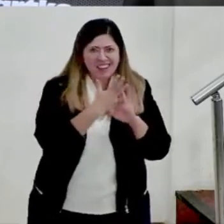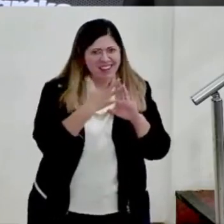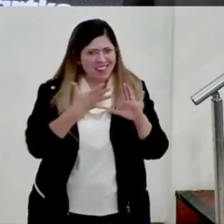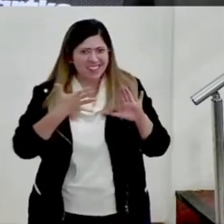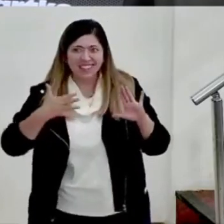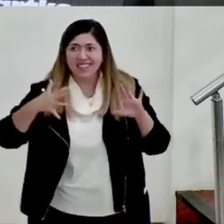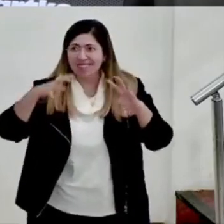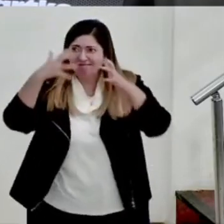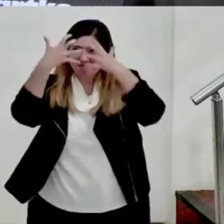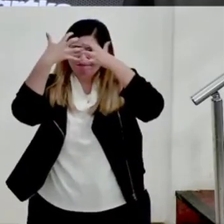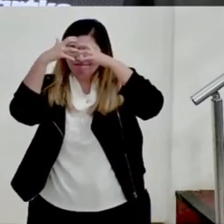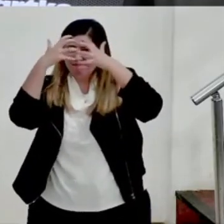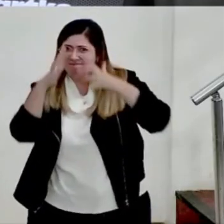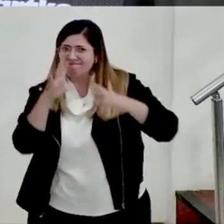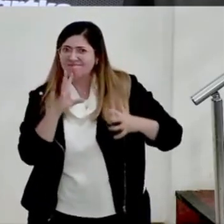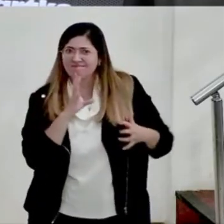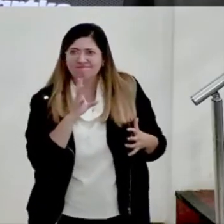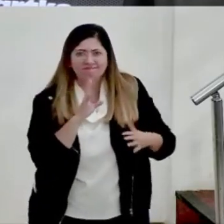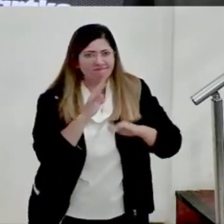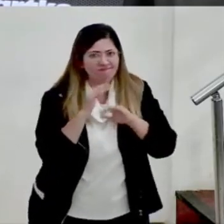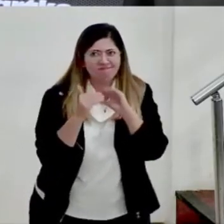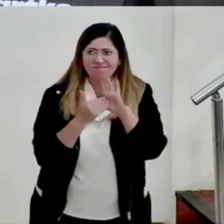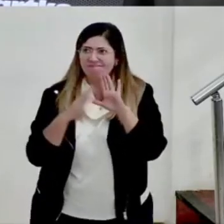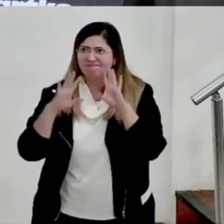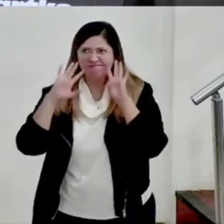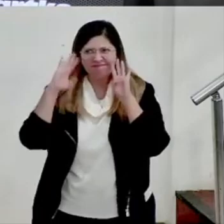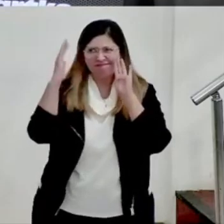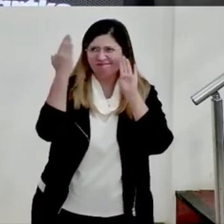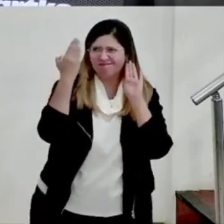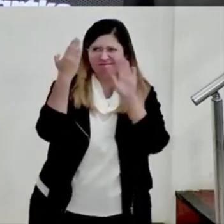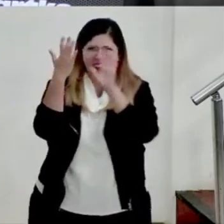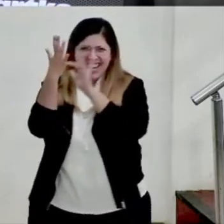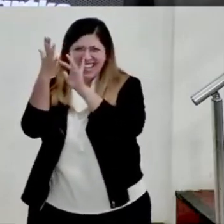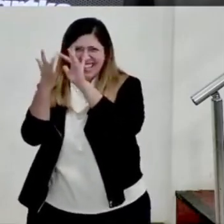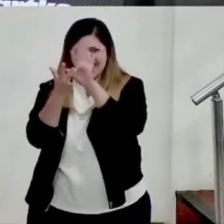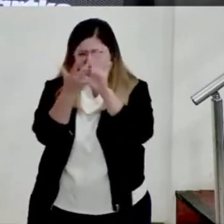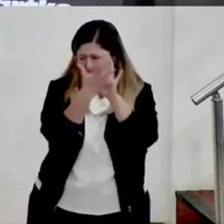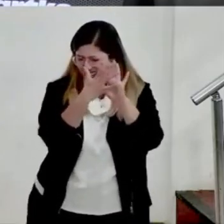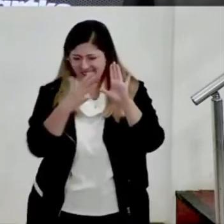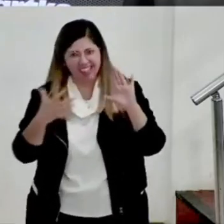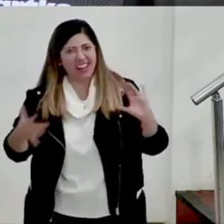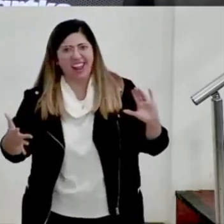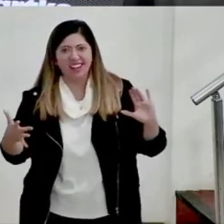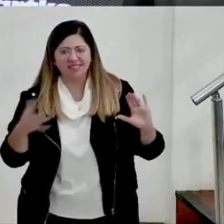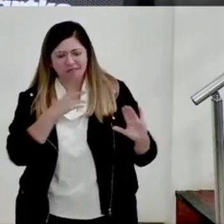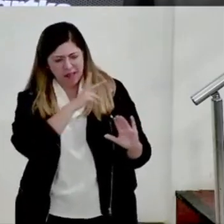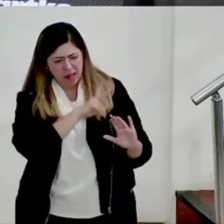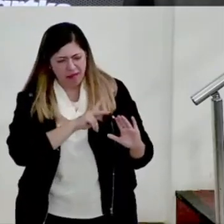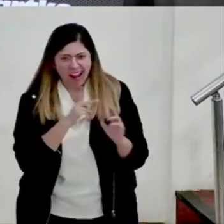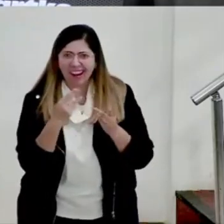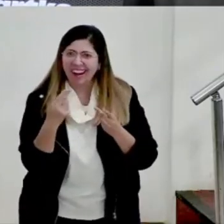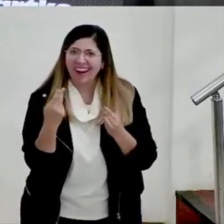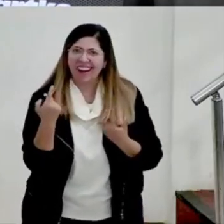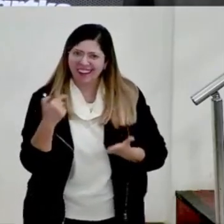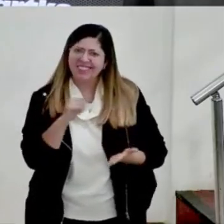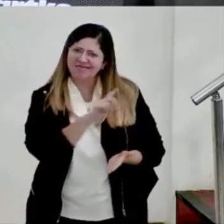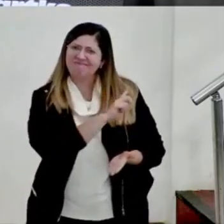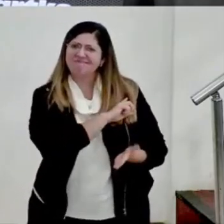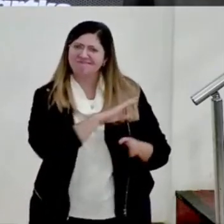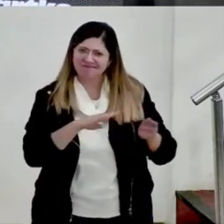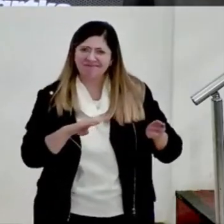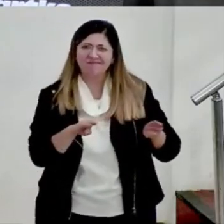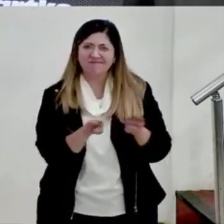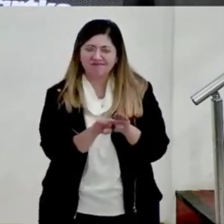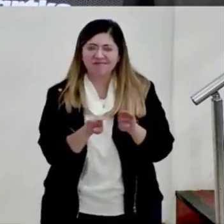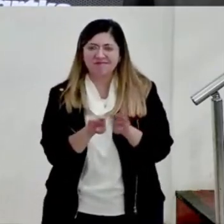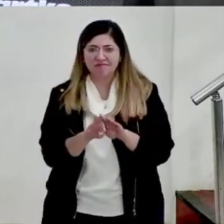Deus na face de Cristo. Paulo está fazendo a mesma teologia que nós estamos fazendo agora. Ele